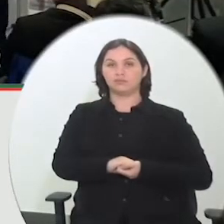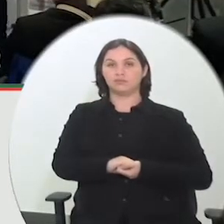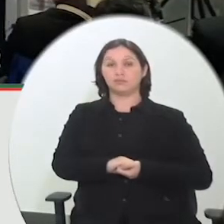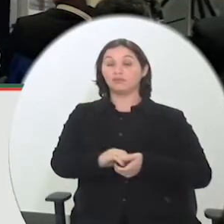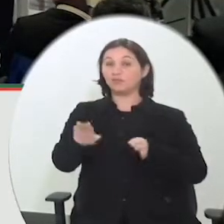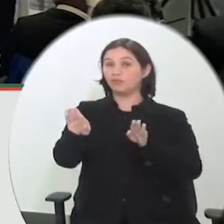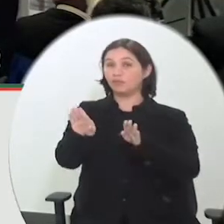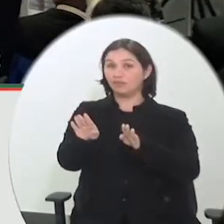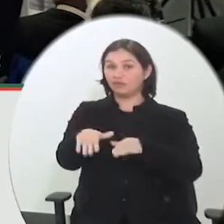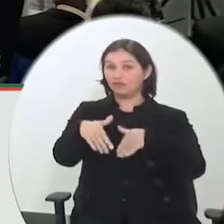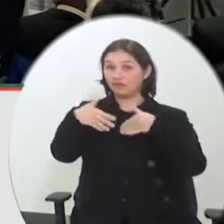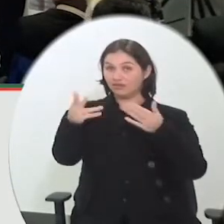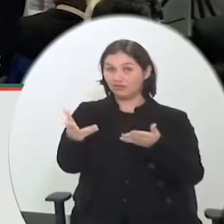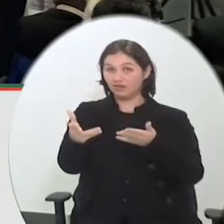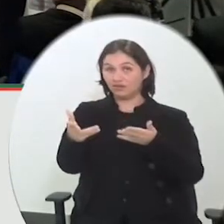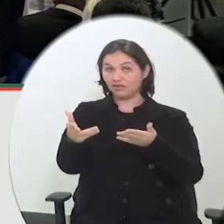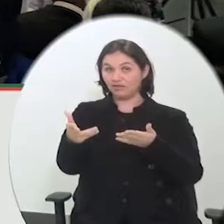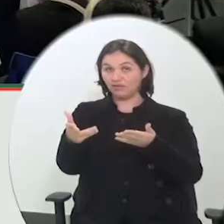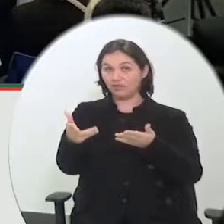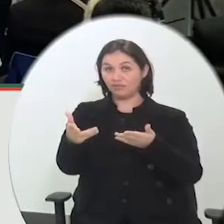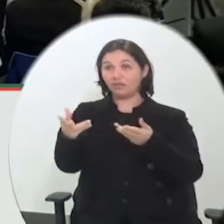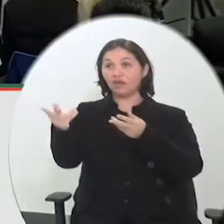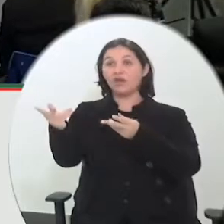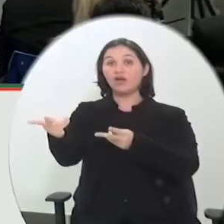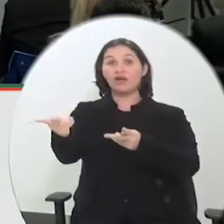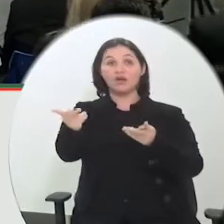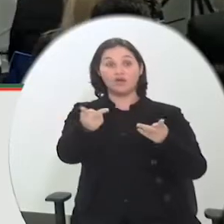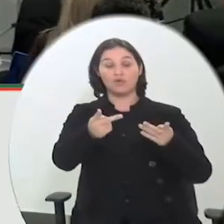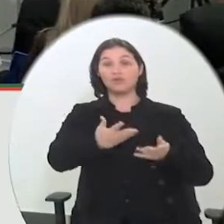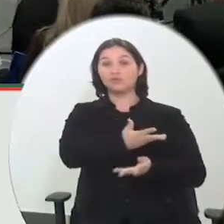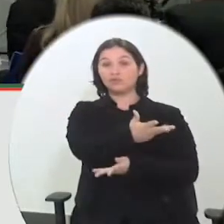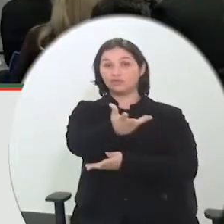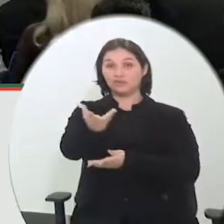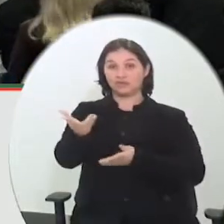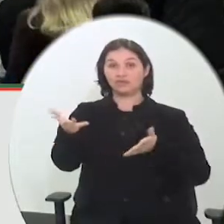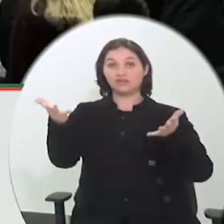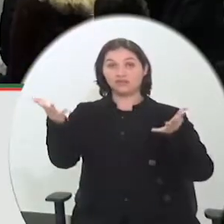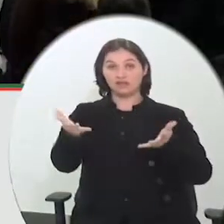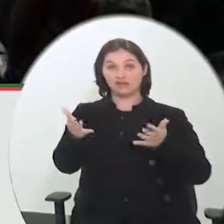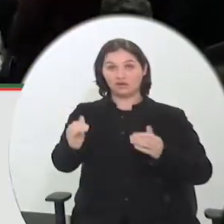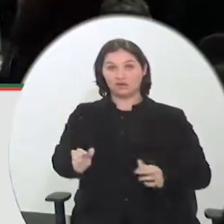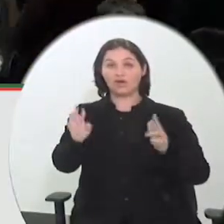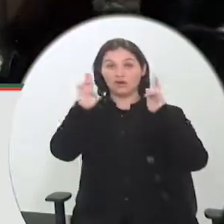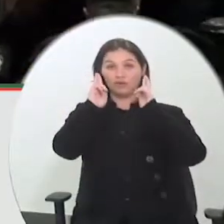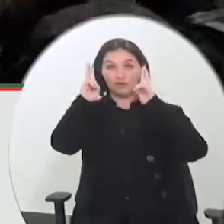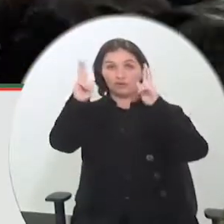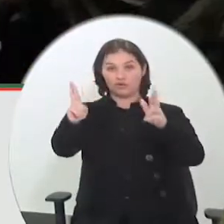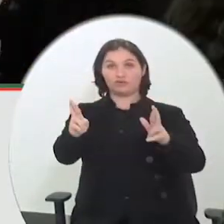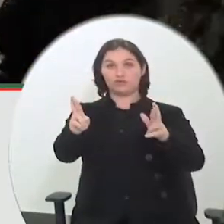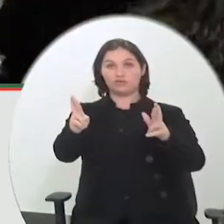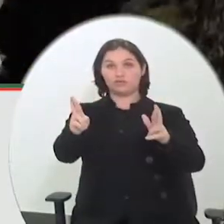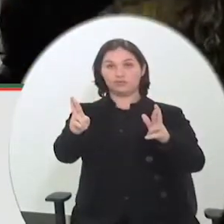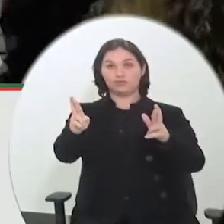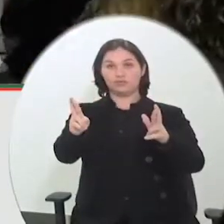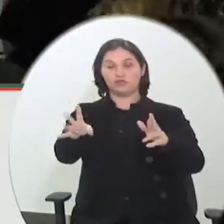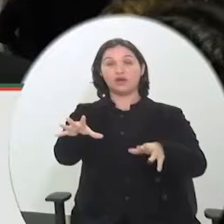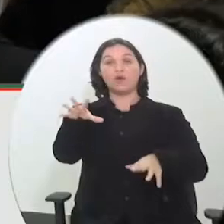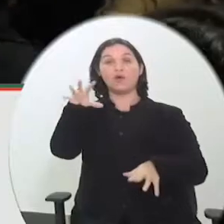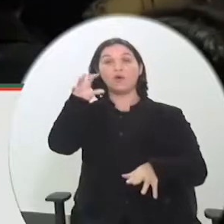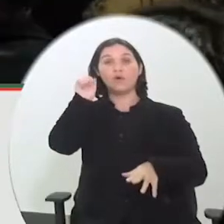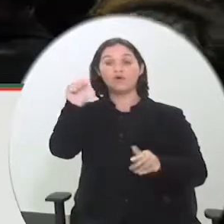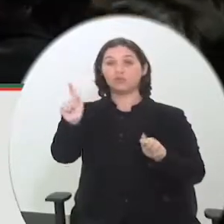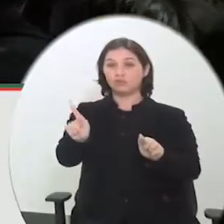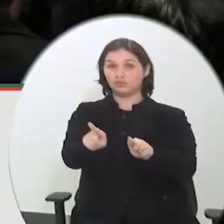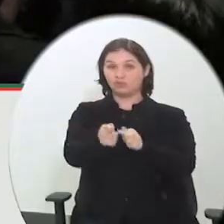Convidamos a todos para que, em posição de respeito, acompanhemos o hino nacional brasileiro, que nesta oportunidade será executado